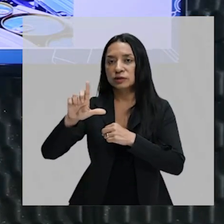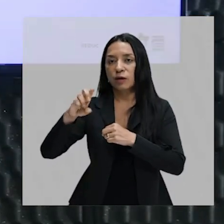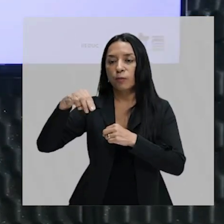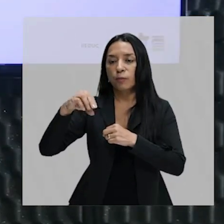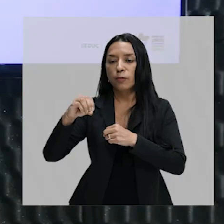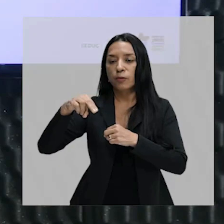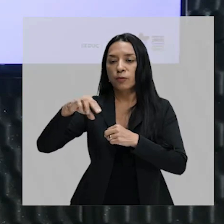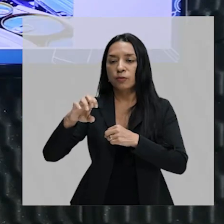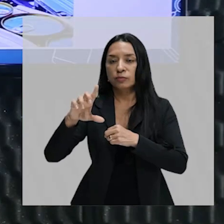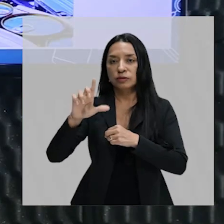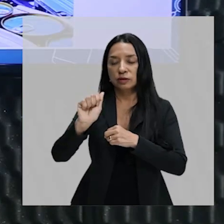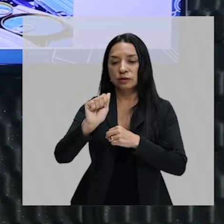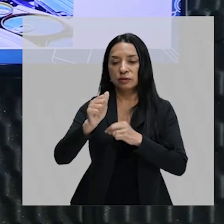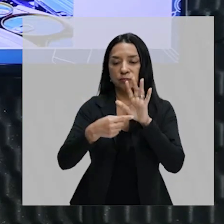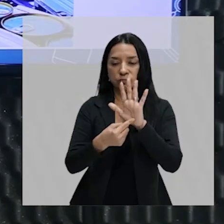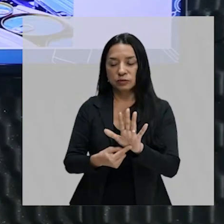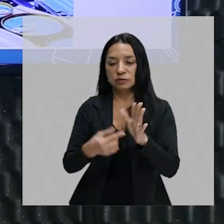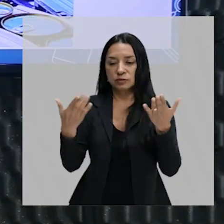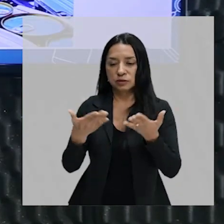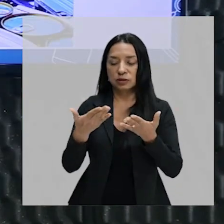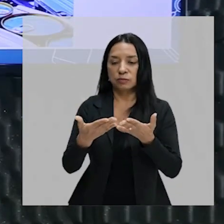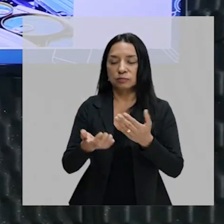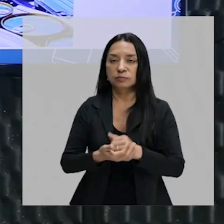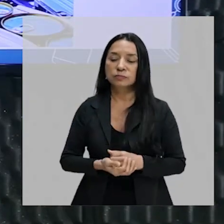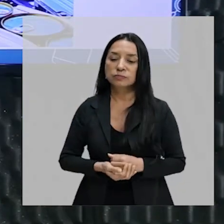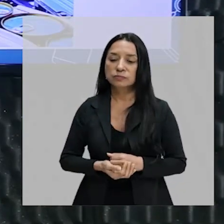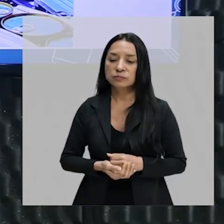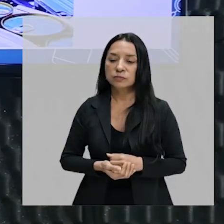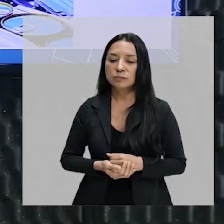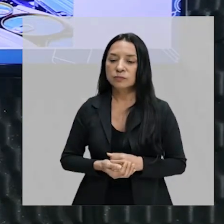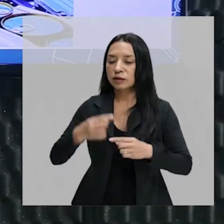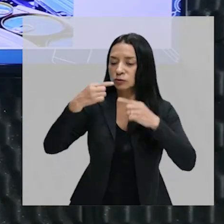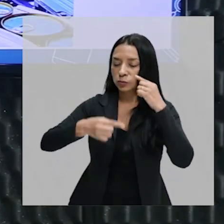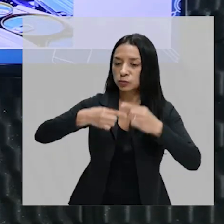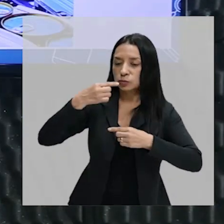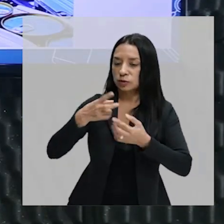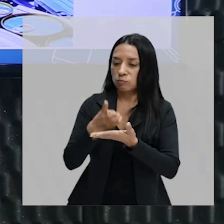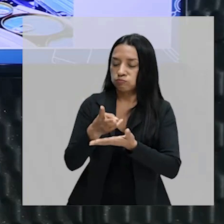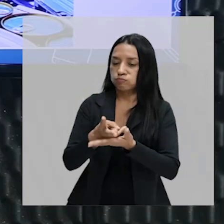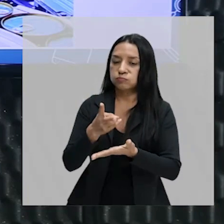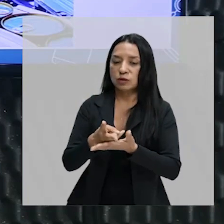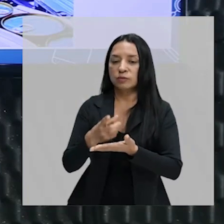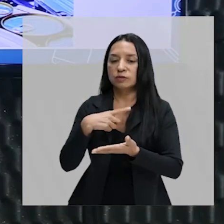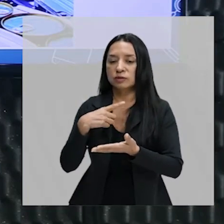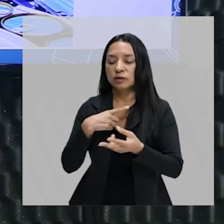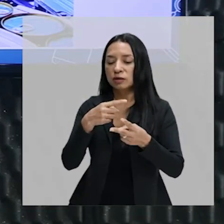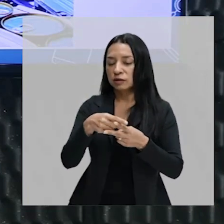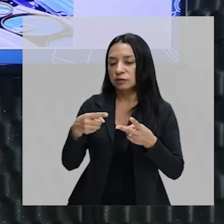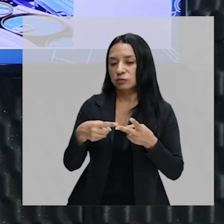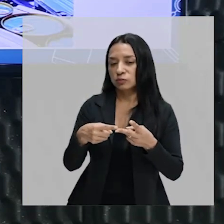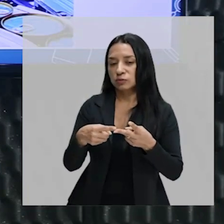nossa saúde então eu apresentei para vocês aqui pessoal essa briga constante que existe entre a